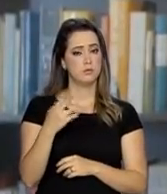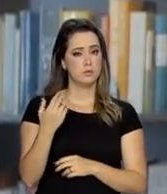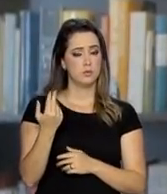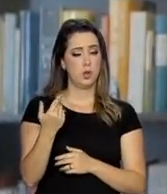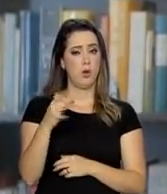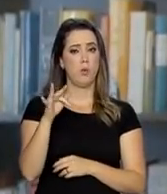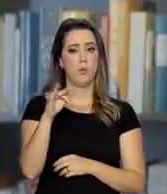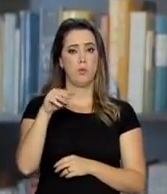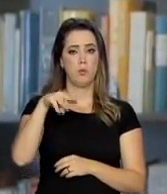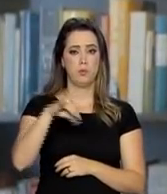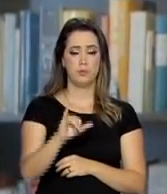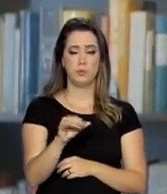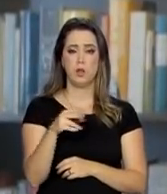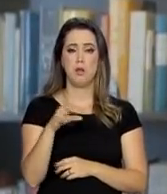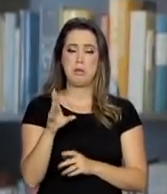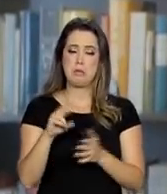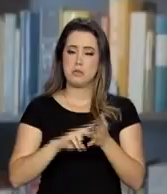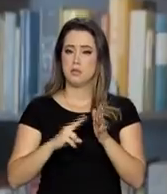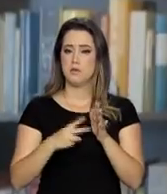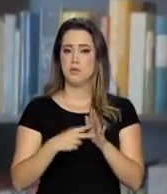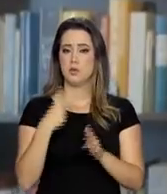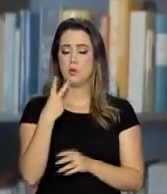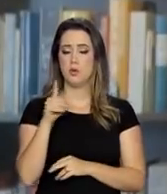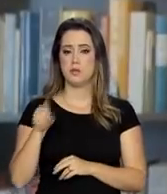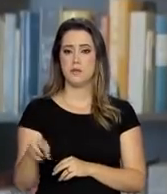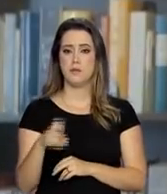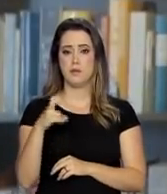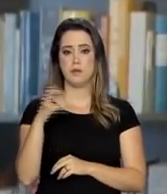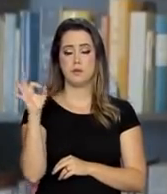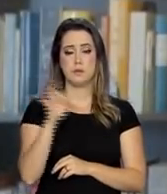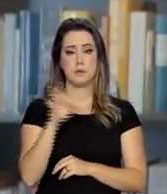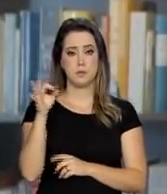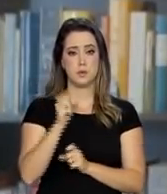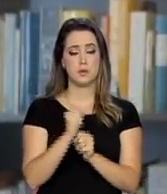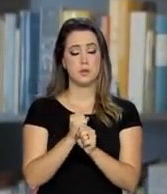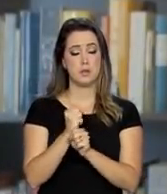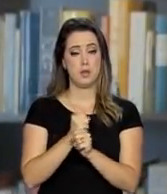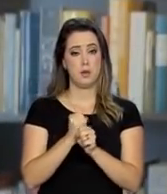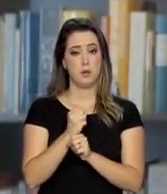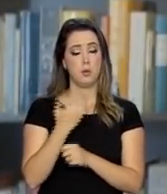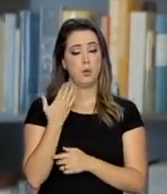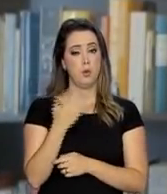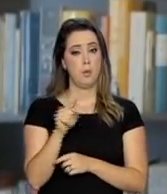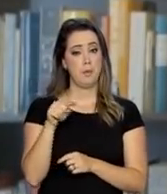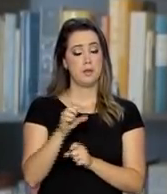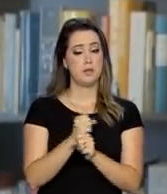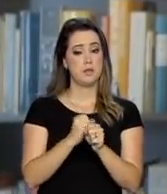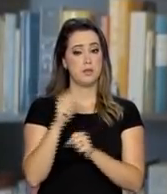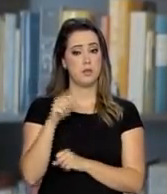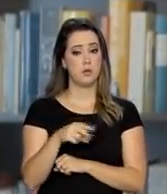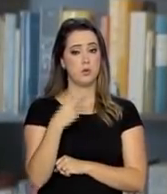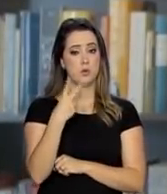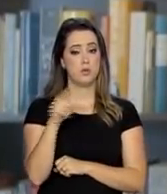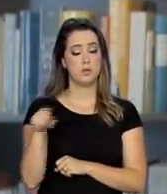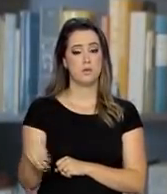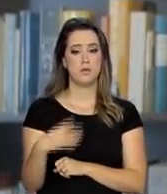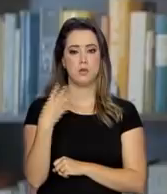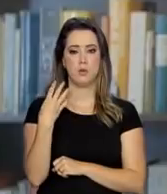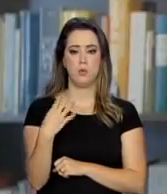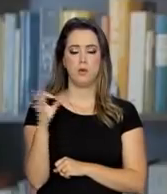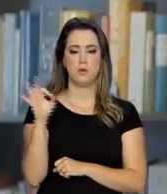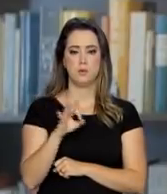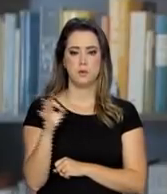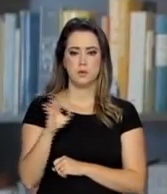do FMI, de 2,5%, mas a projeção de crescimento desse ano ficou em 2,4%, então